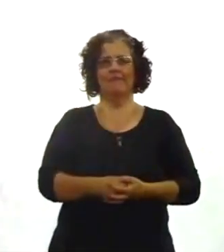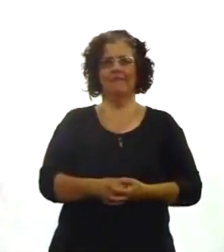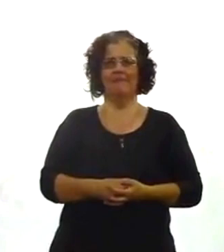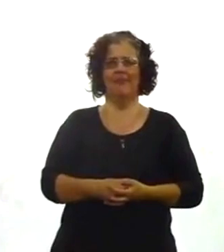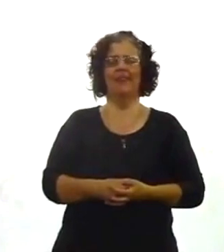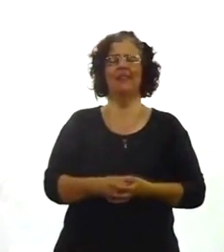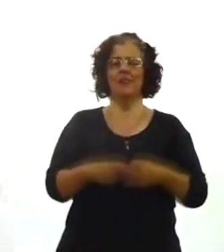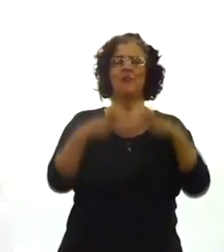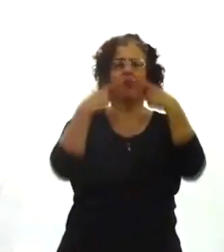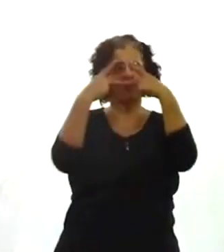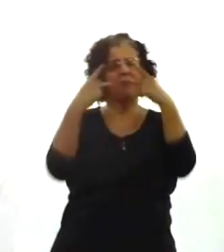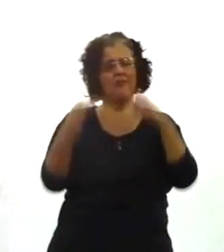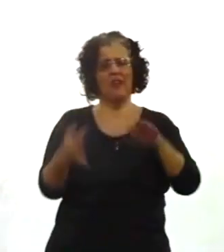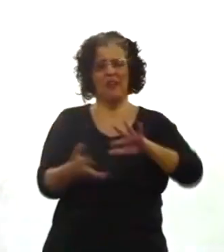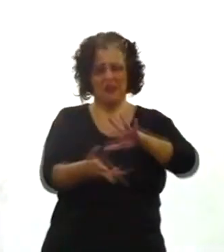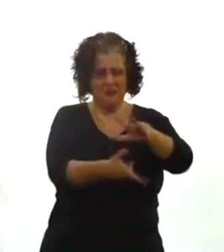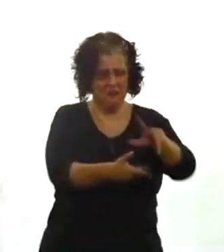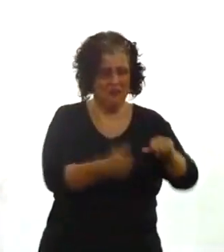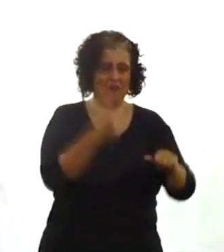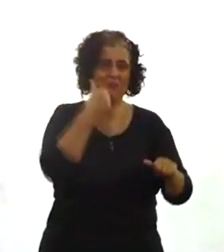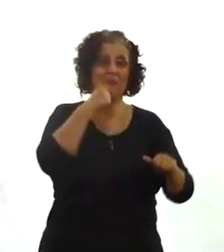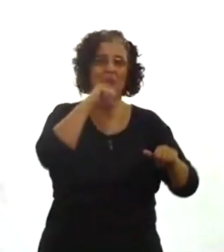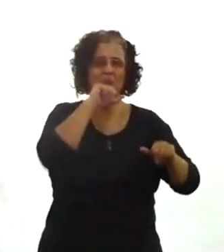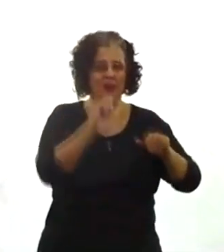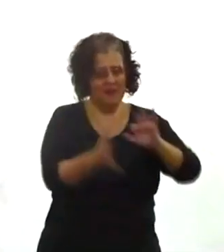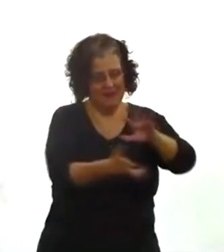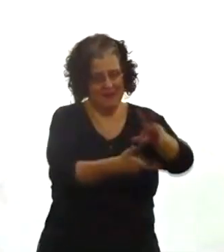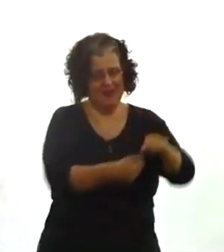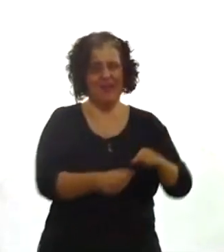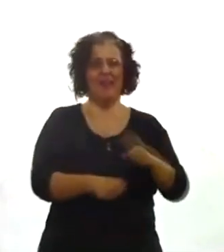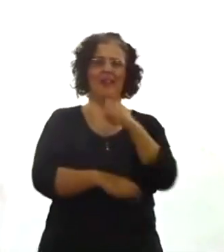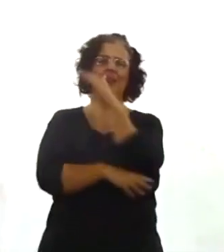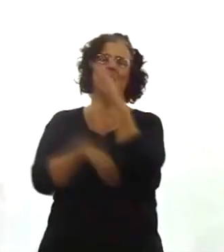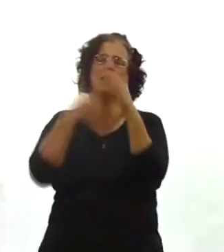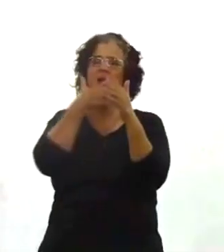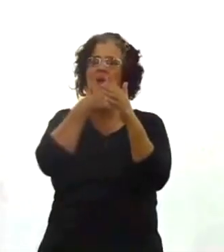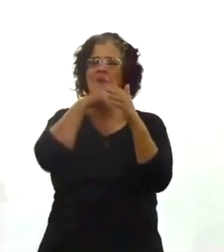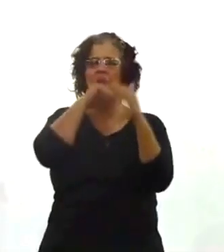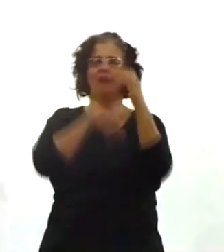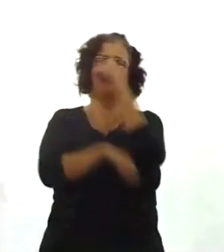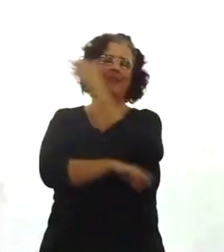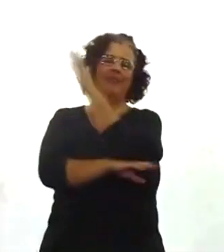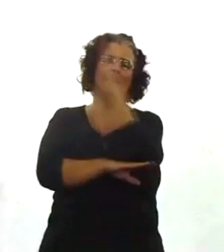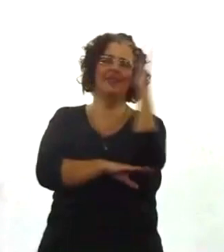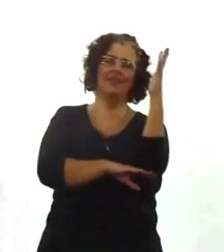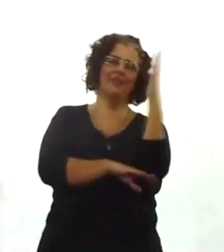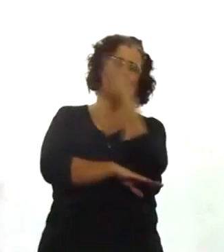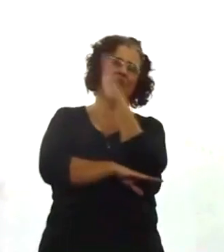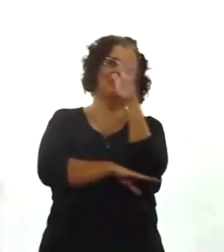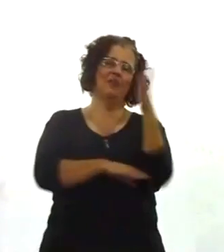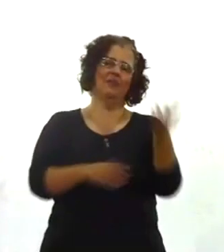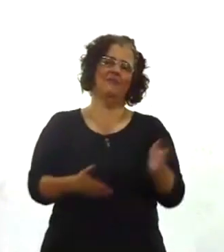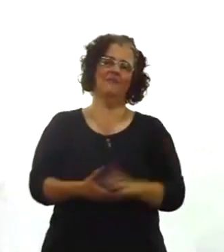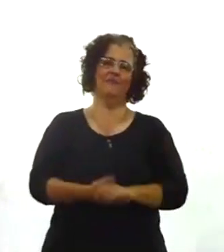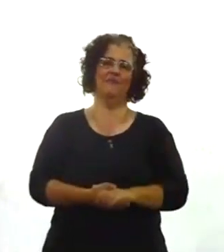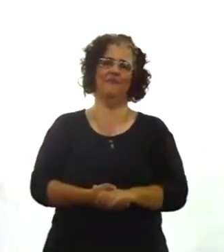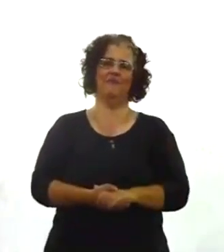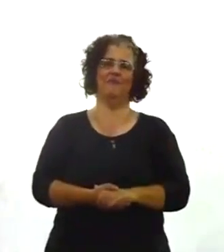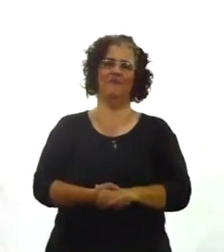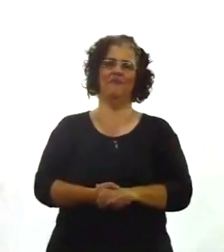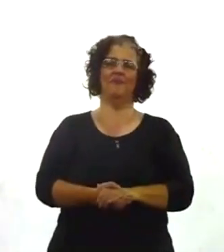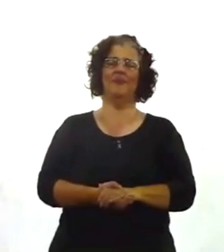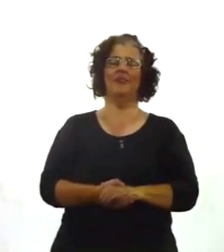terra e etc, etc. Pois esse homem estava à morte e foi convidado para dar uma entrevista a uma